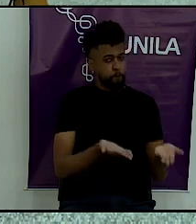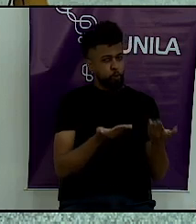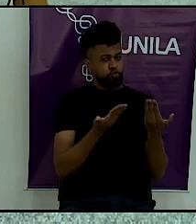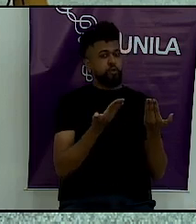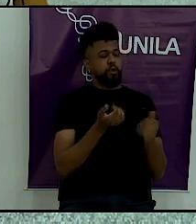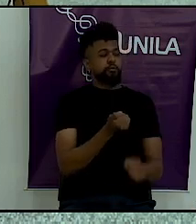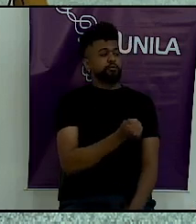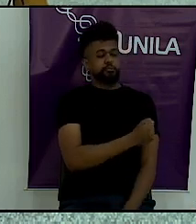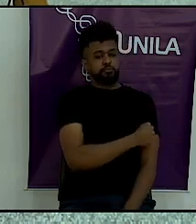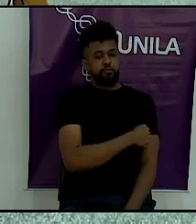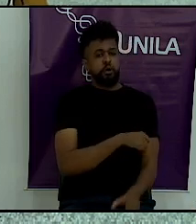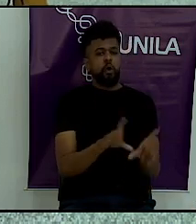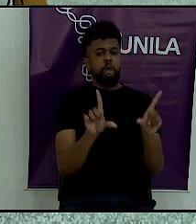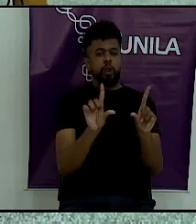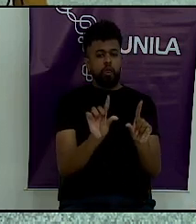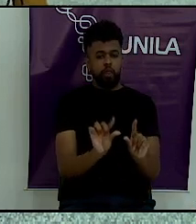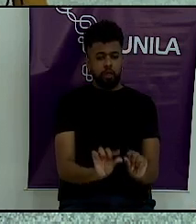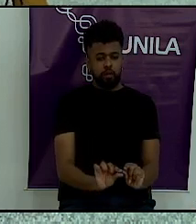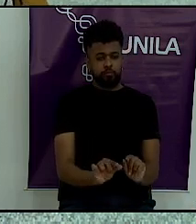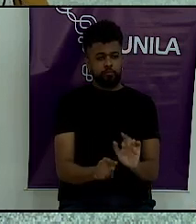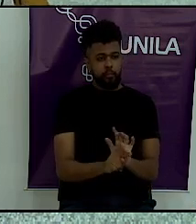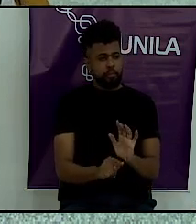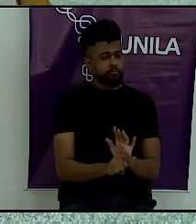seguir, a tentar reduzir essas taxas de